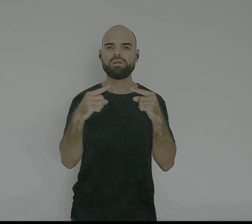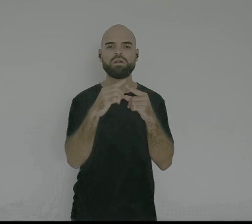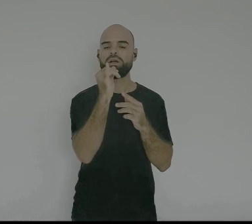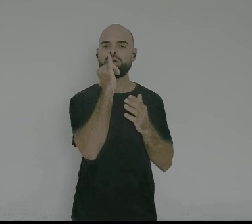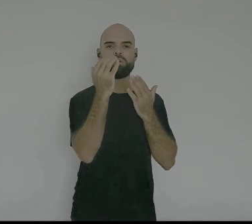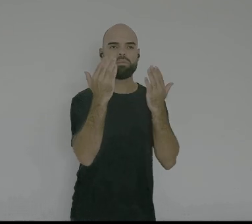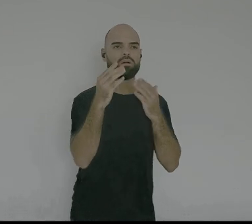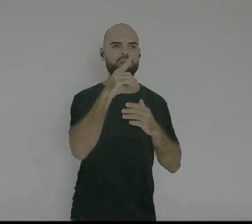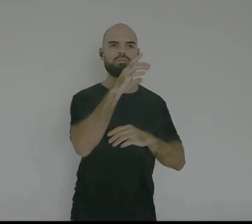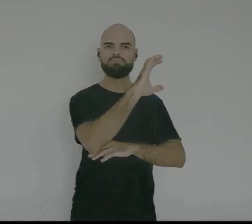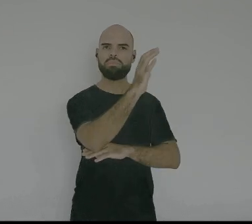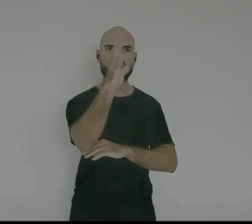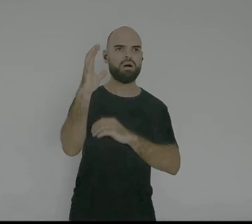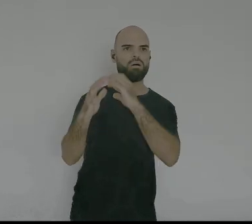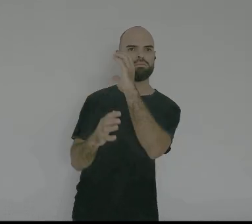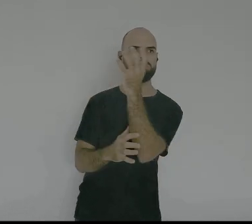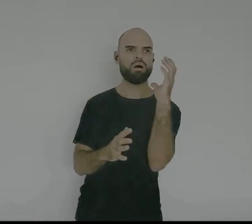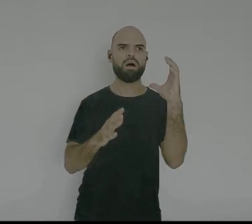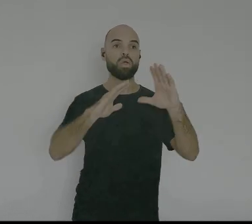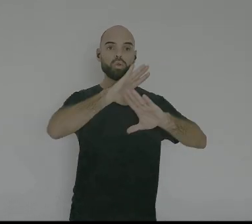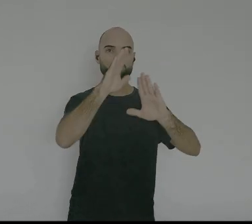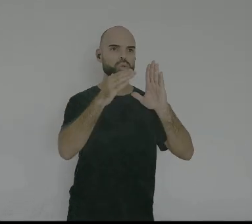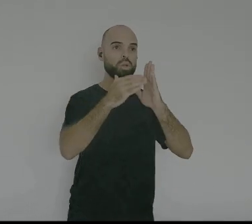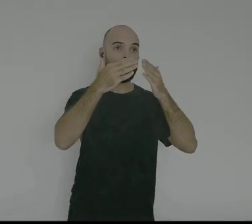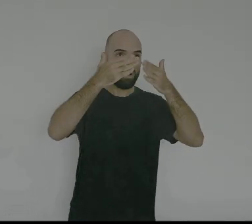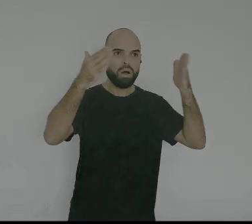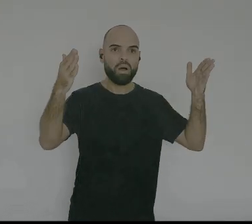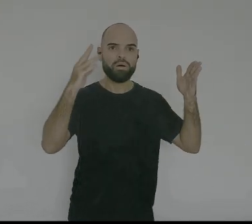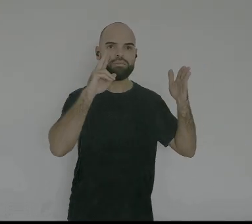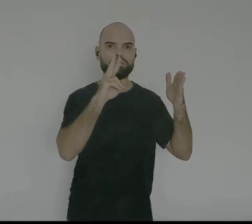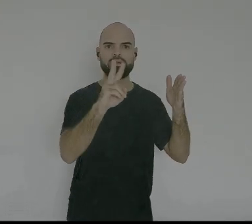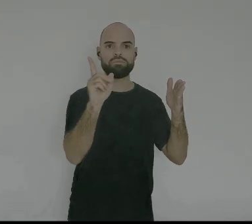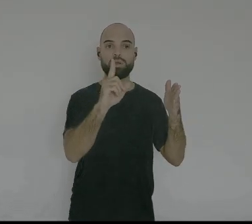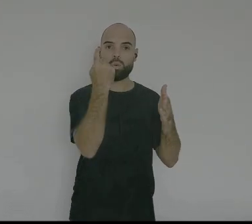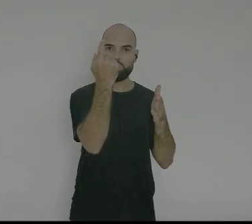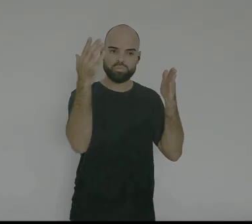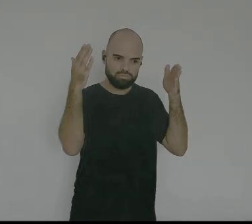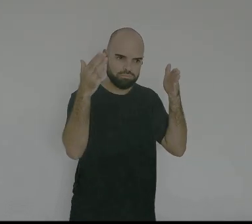é a capacidade de ver a floresta e não somente cada árvore,